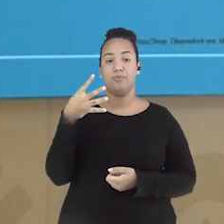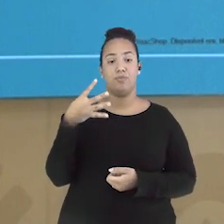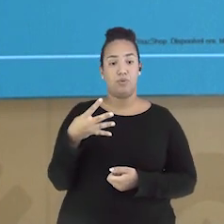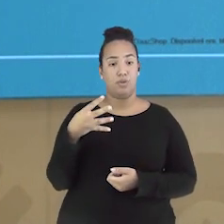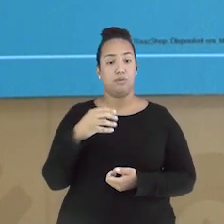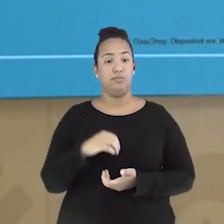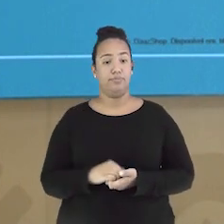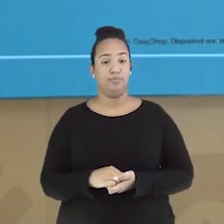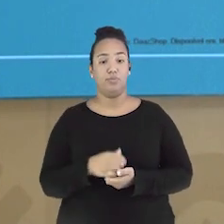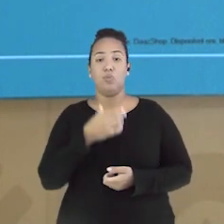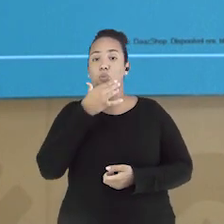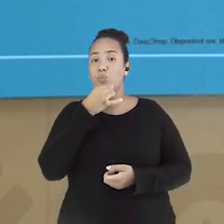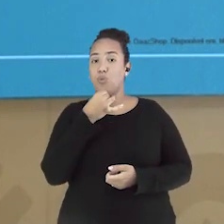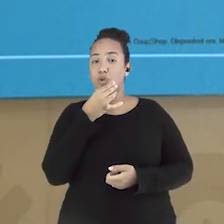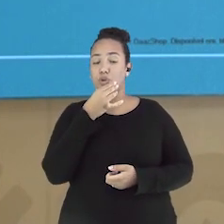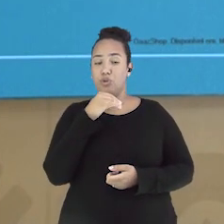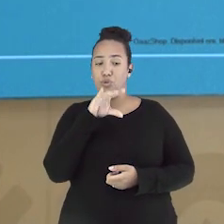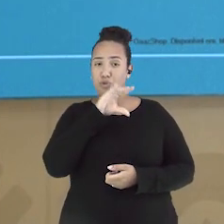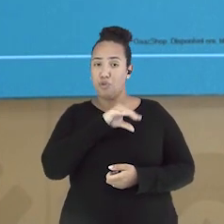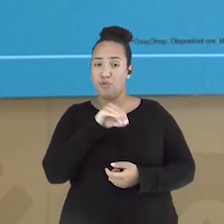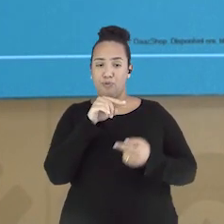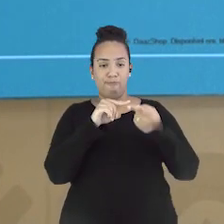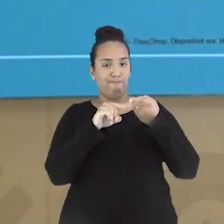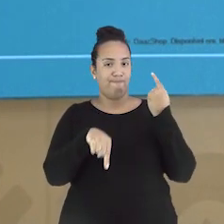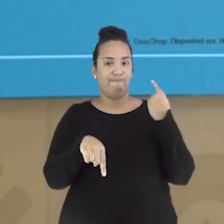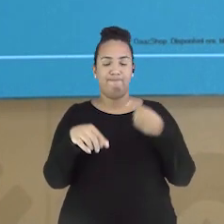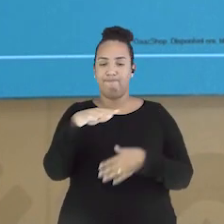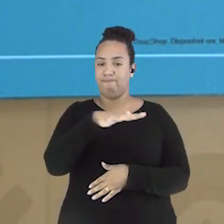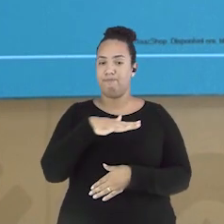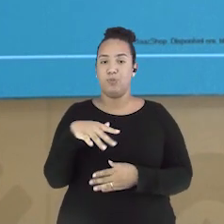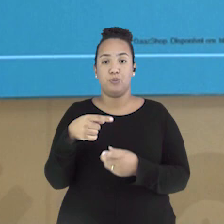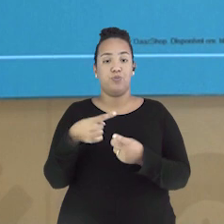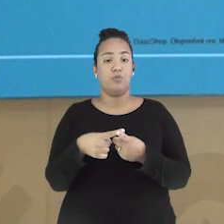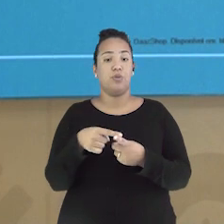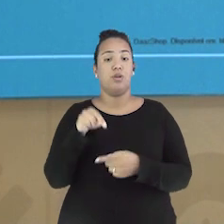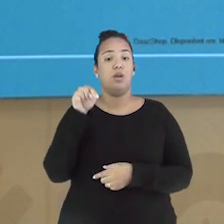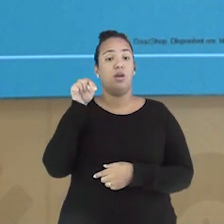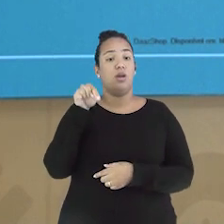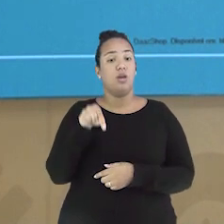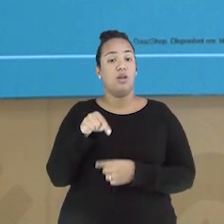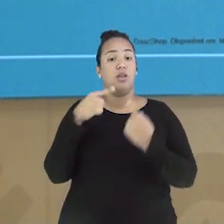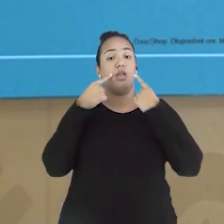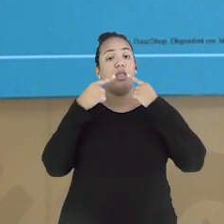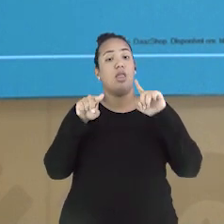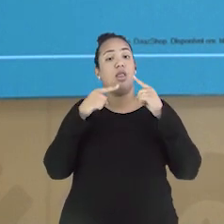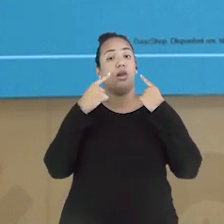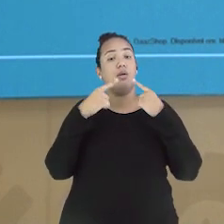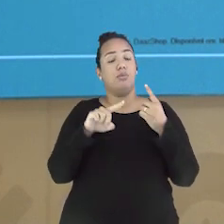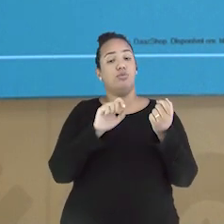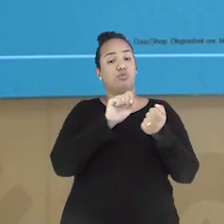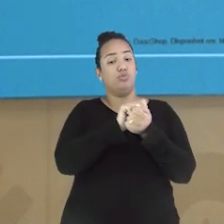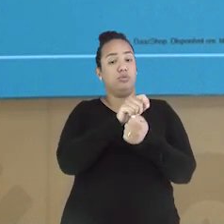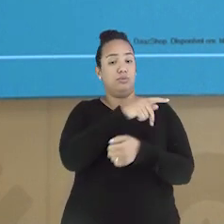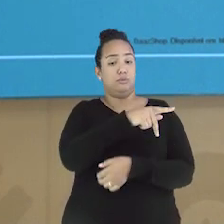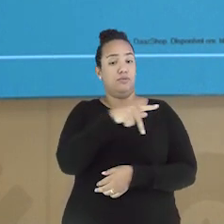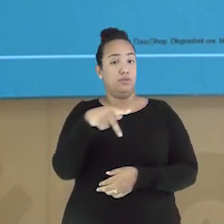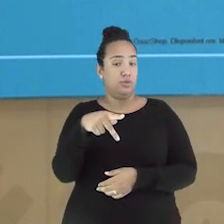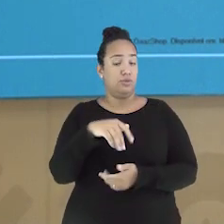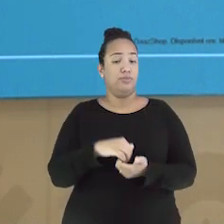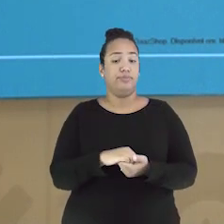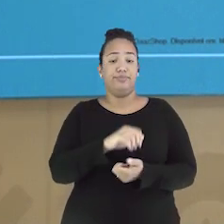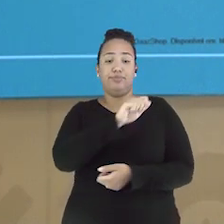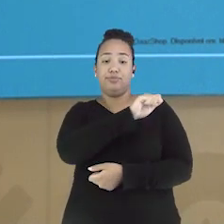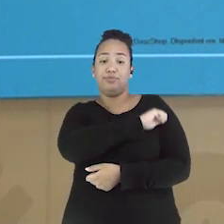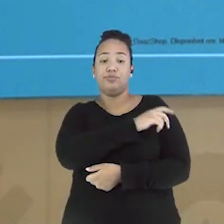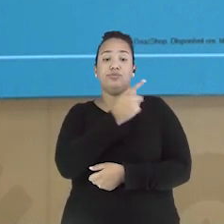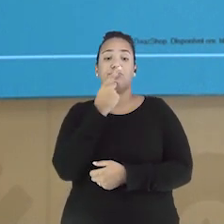Resposta da questão 4. A fala do garoto não está adequada à situação, uma vez que ele está realizando uma reclamação com a sua professora.